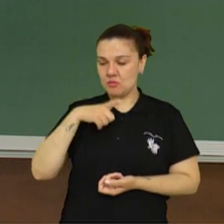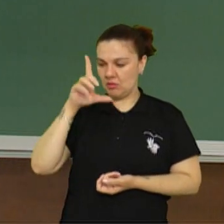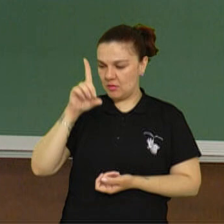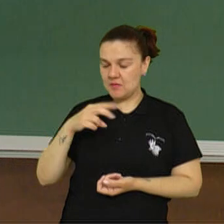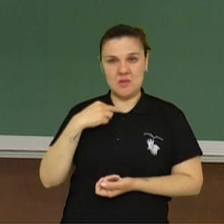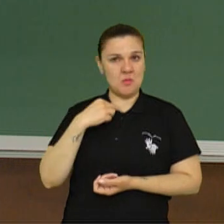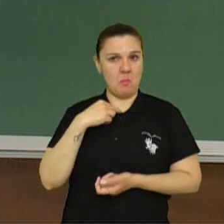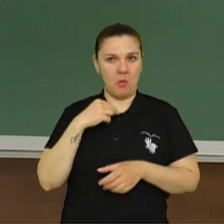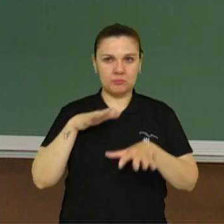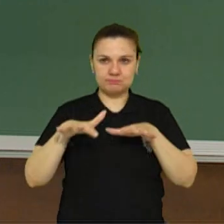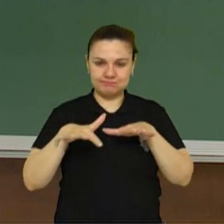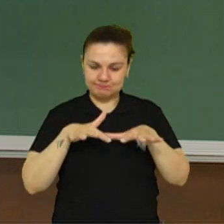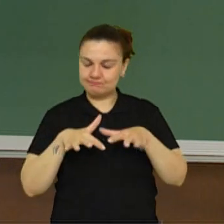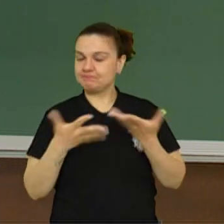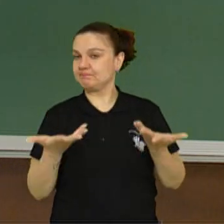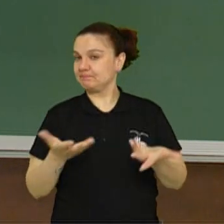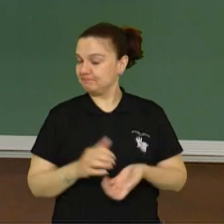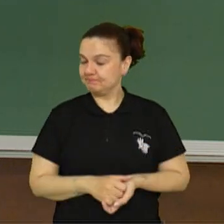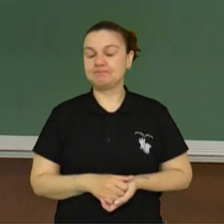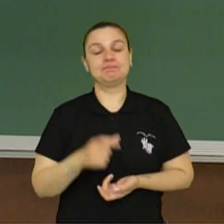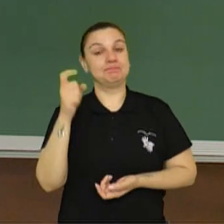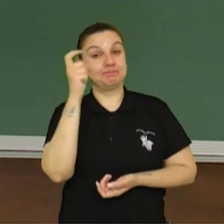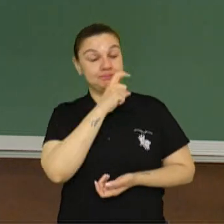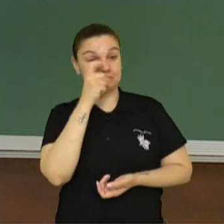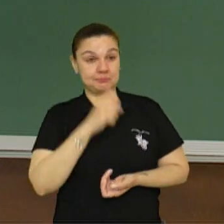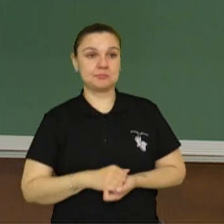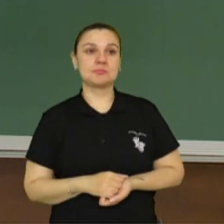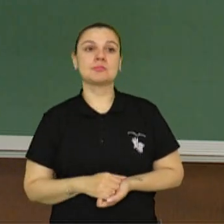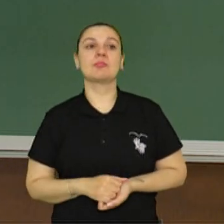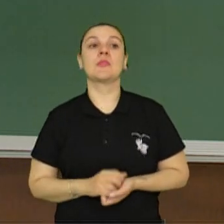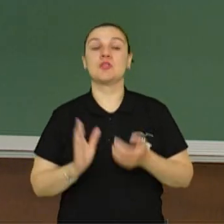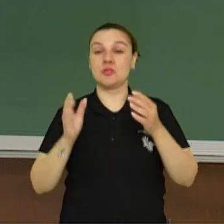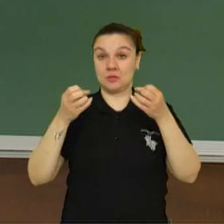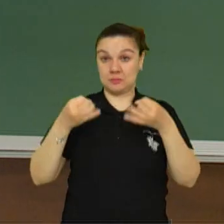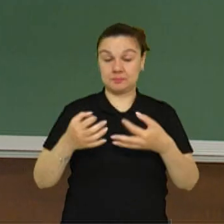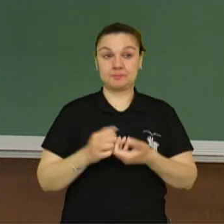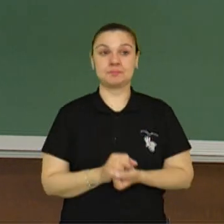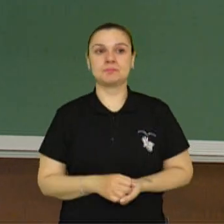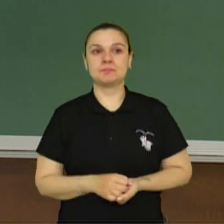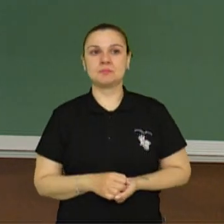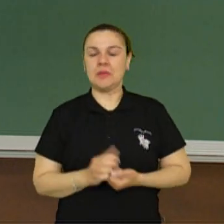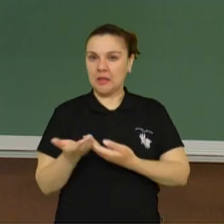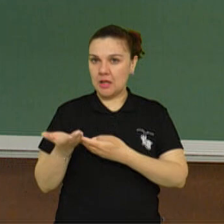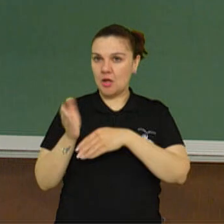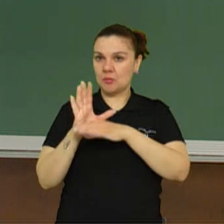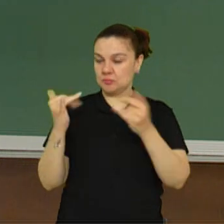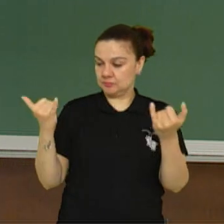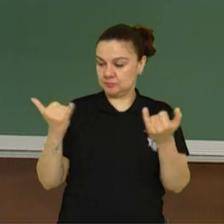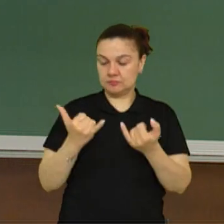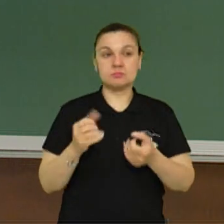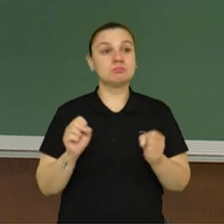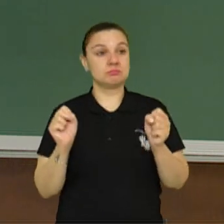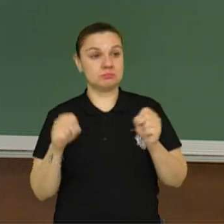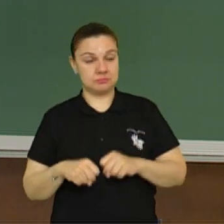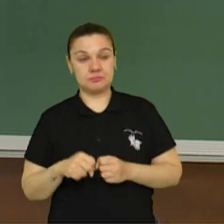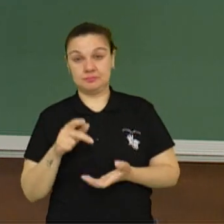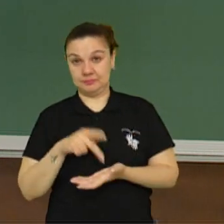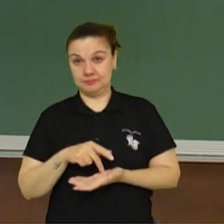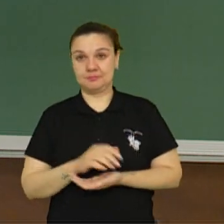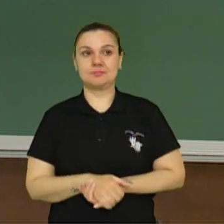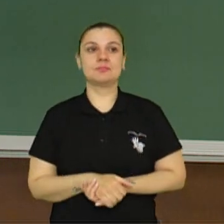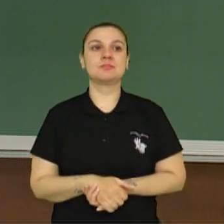deficiência de locomoção não podem participar. Falso também. Comentei sobre isso. E auxilia no emagrecimento.